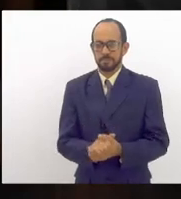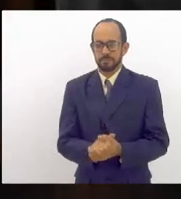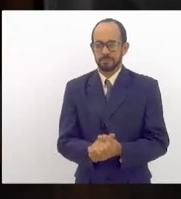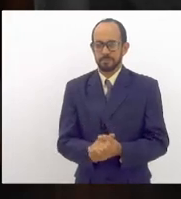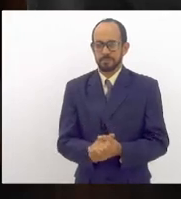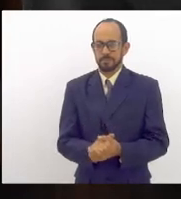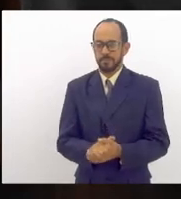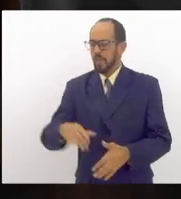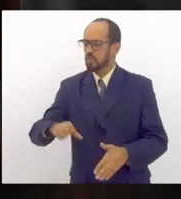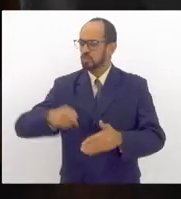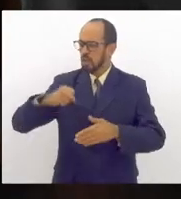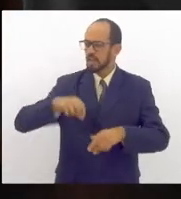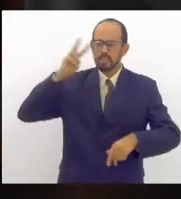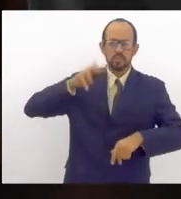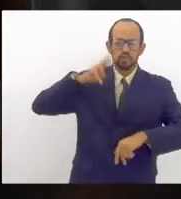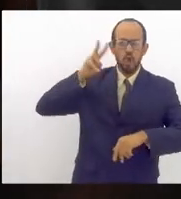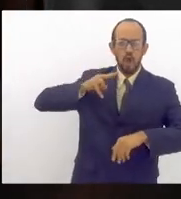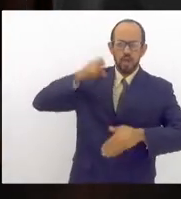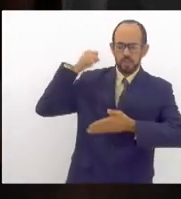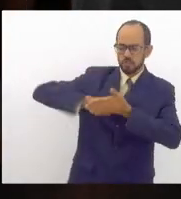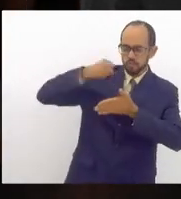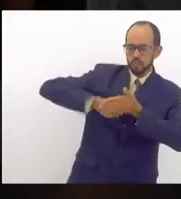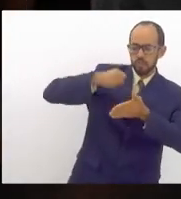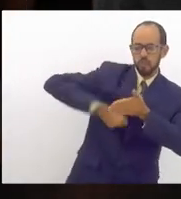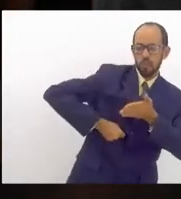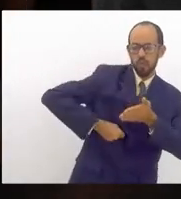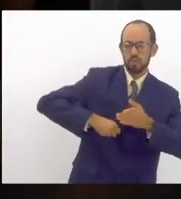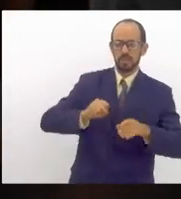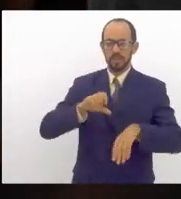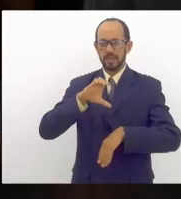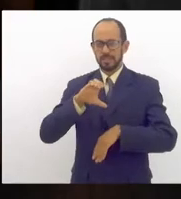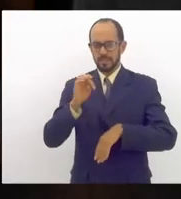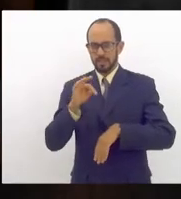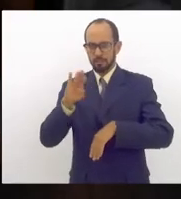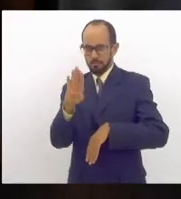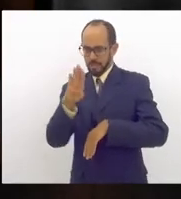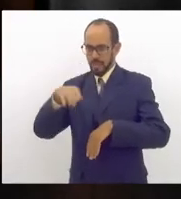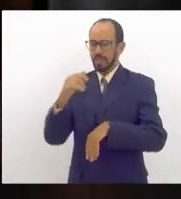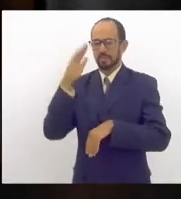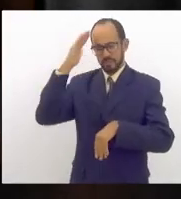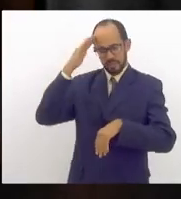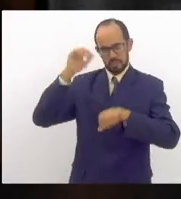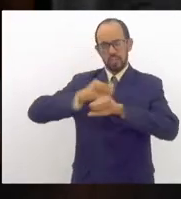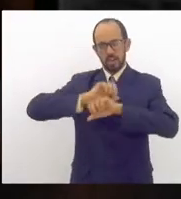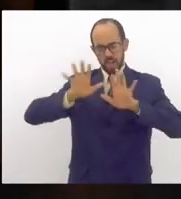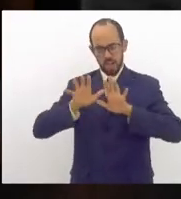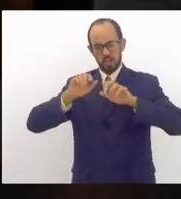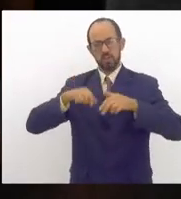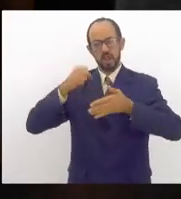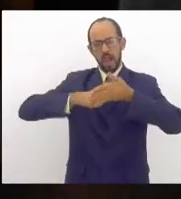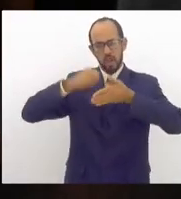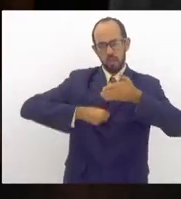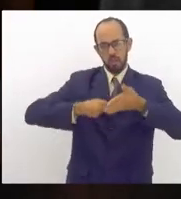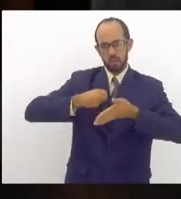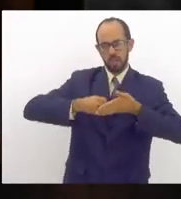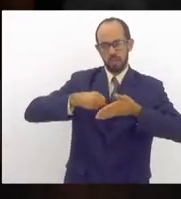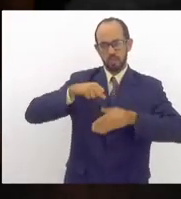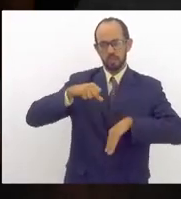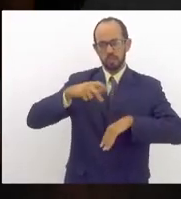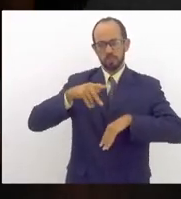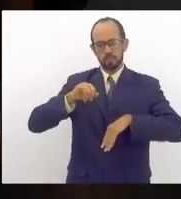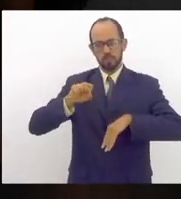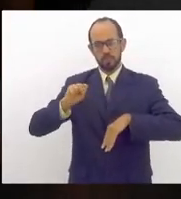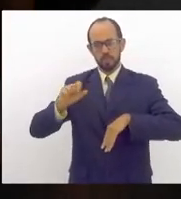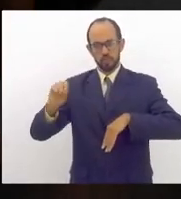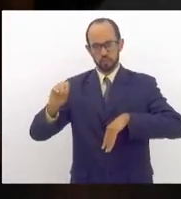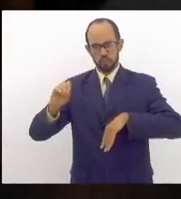por hora de luta e assentar e a central CTB ela entende muito isso desde a luta pelo piso da piso Regional